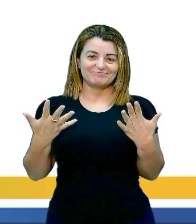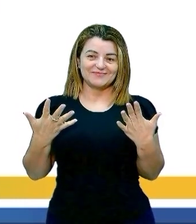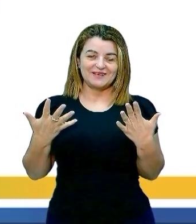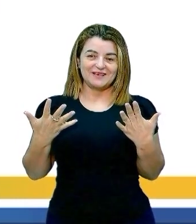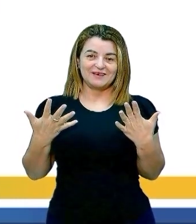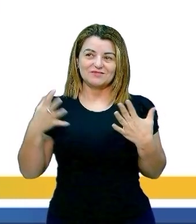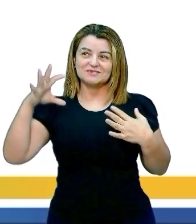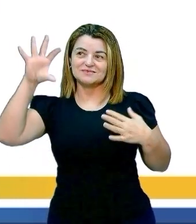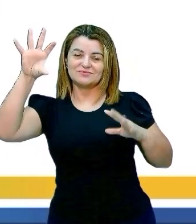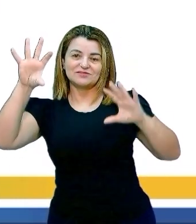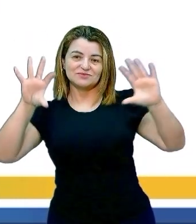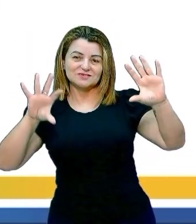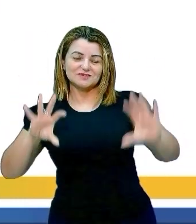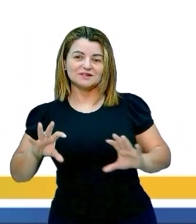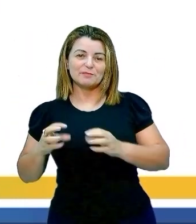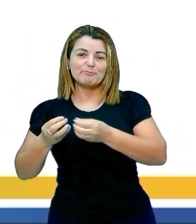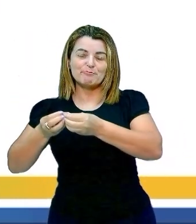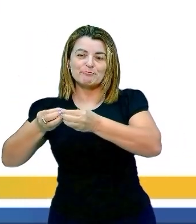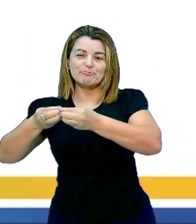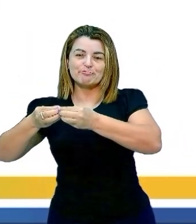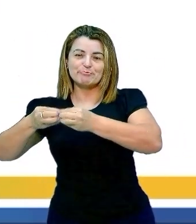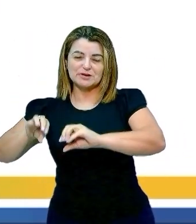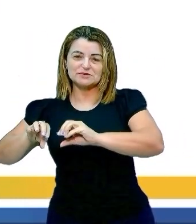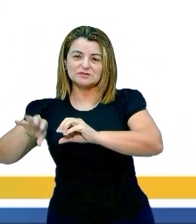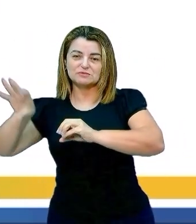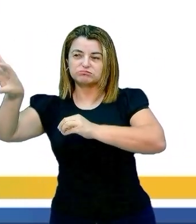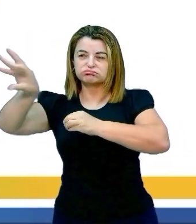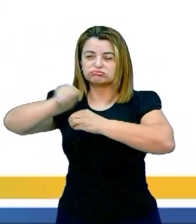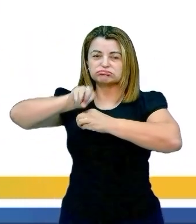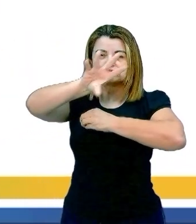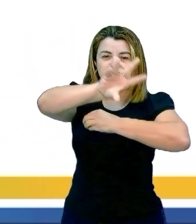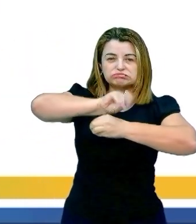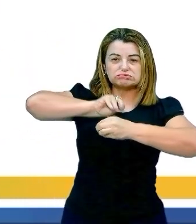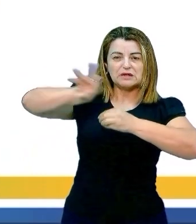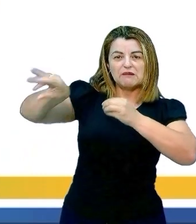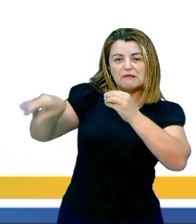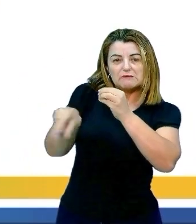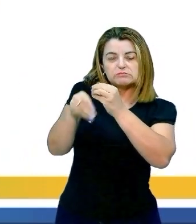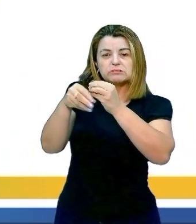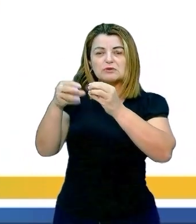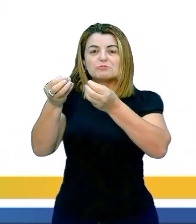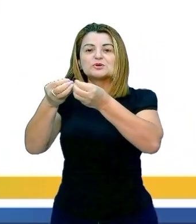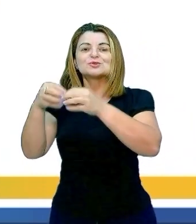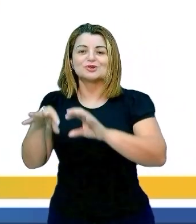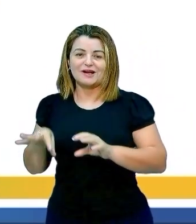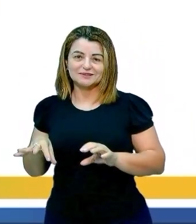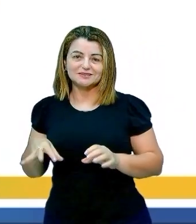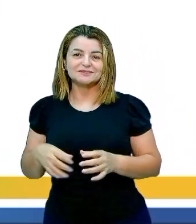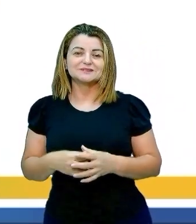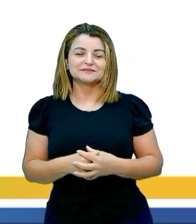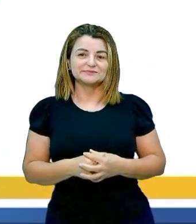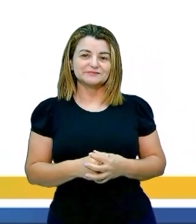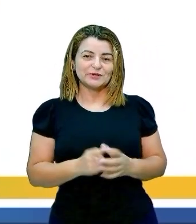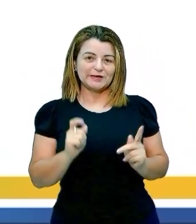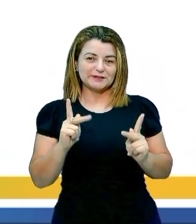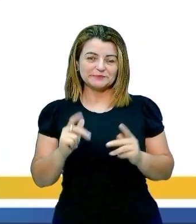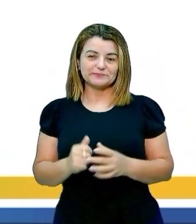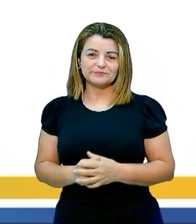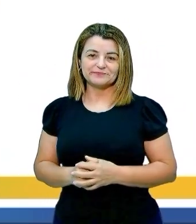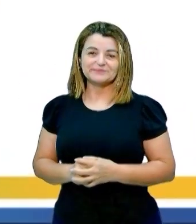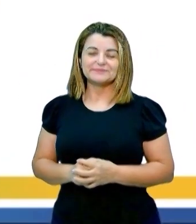teias vão sendo prejudicadas. As teias alimentares, as cadeias alimentares vão sendo prejudicadas. Ok?